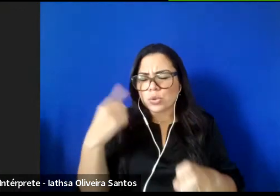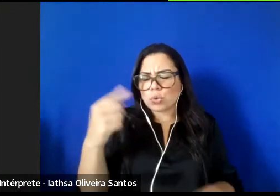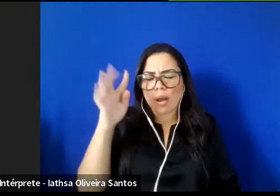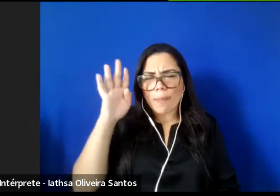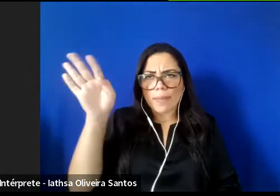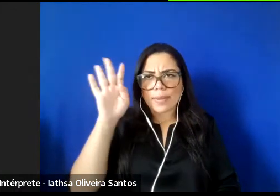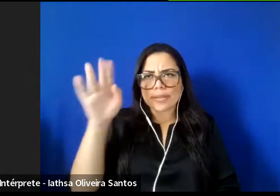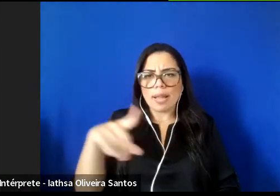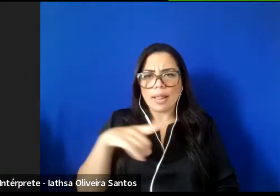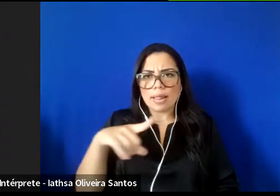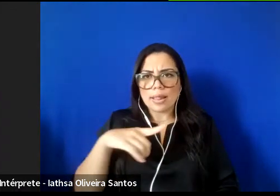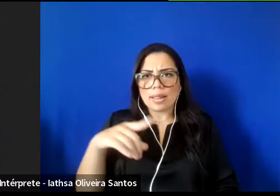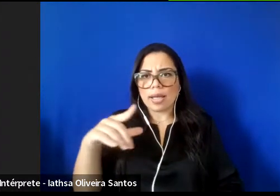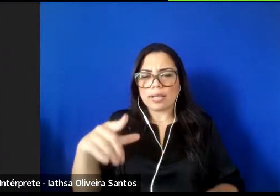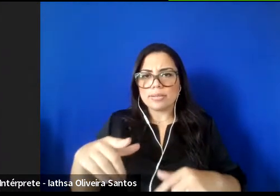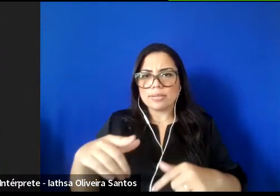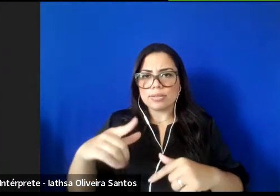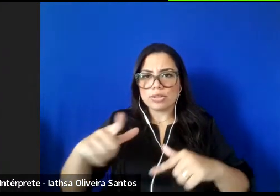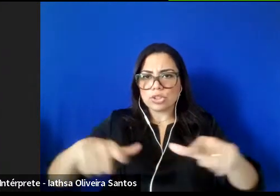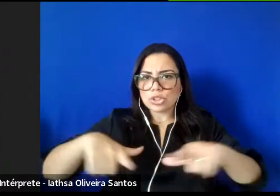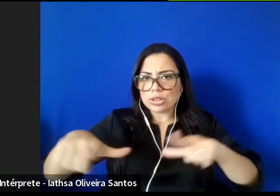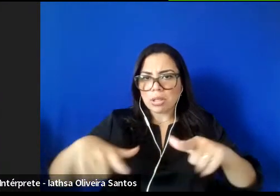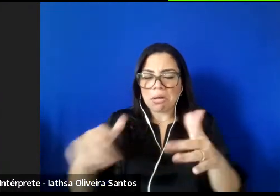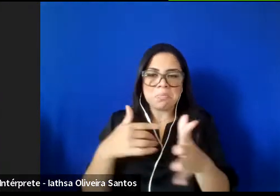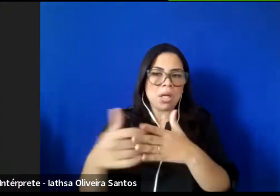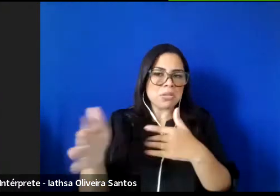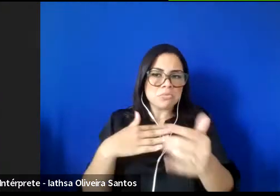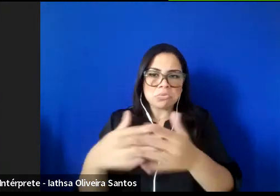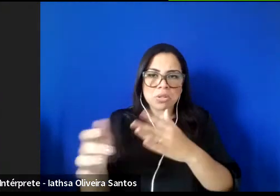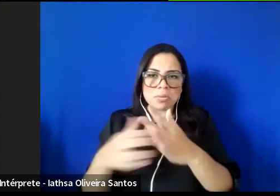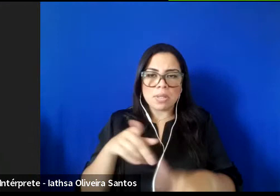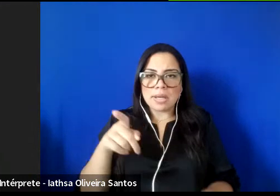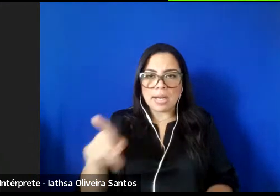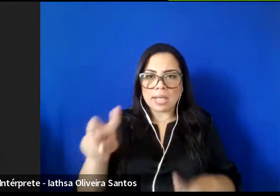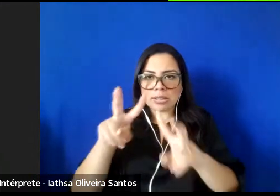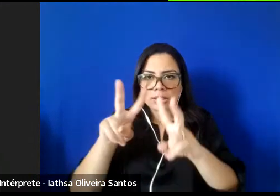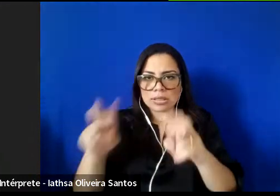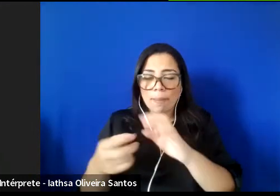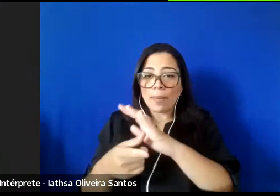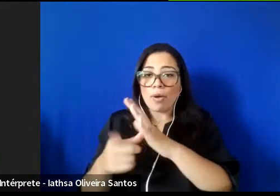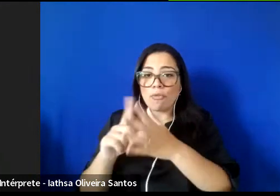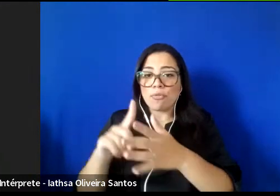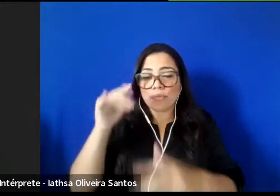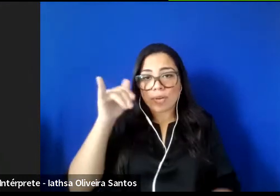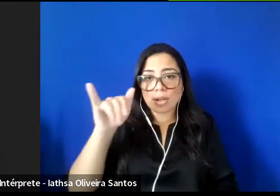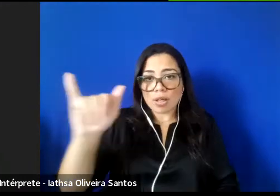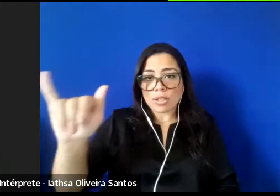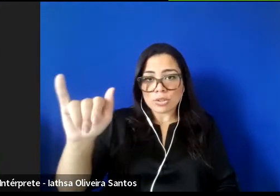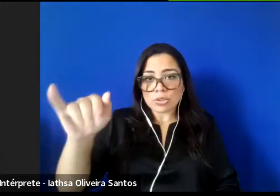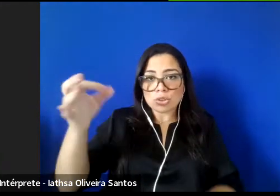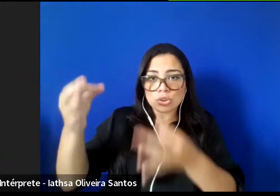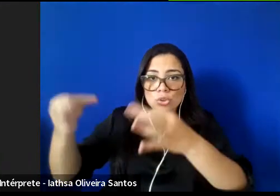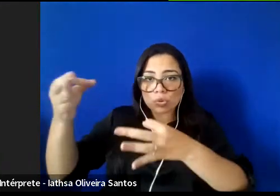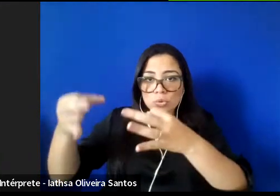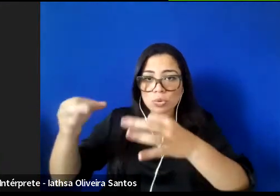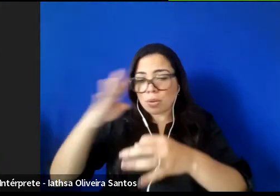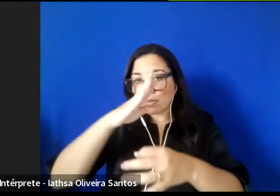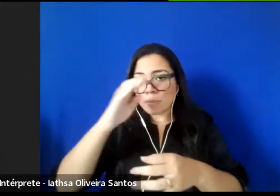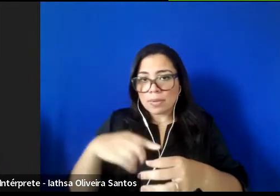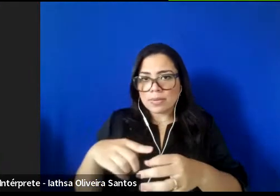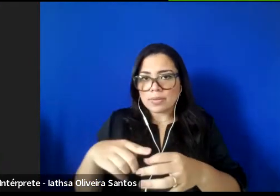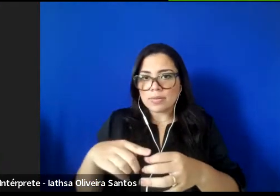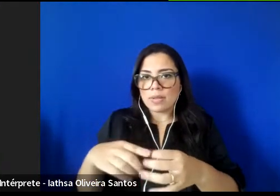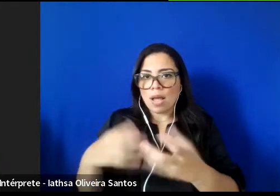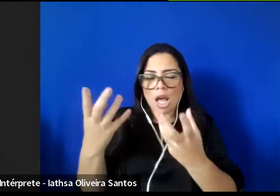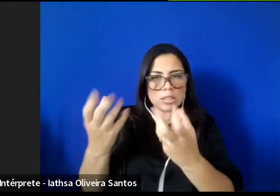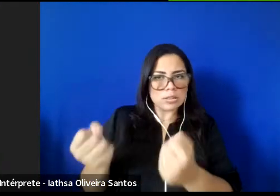que, independente, alheio a essa postura antirrevisionista, o Judiciário brasileiro não se intimidou